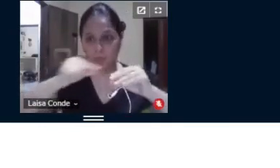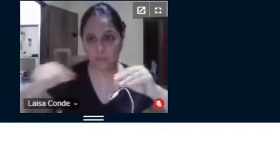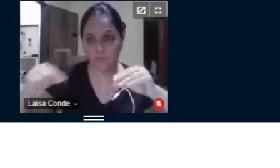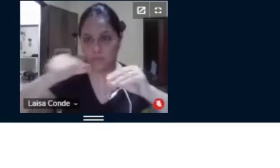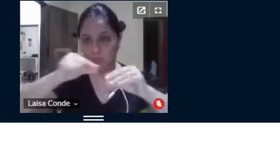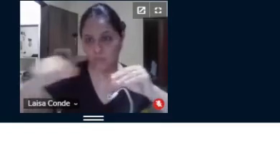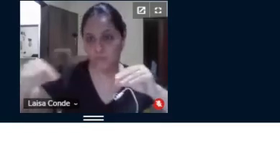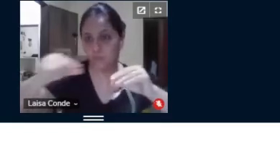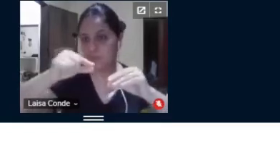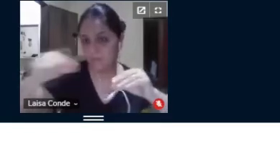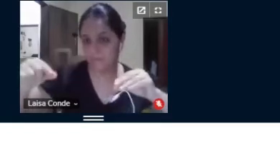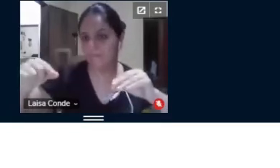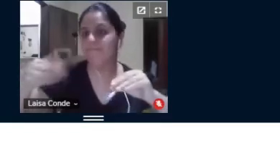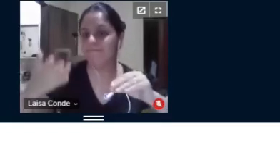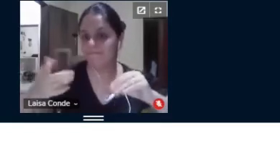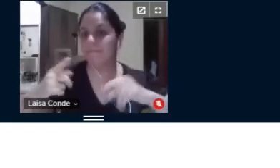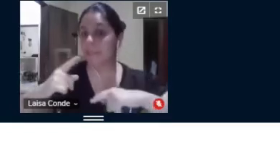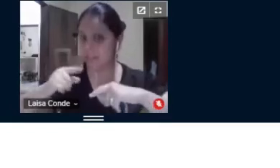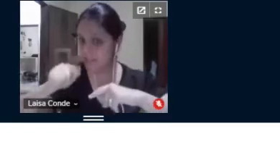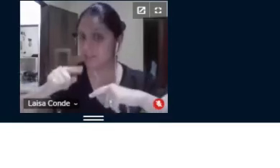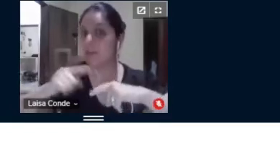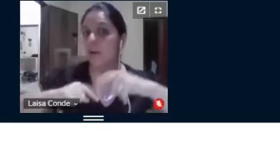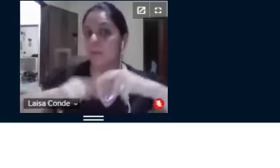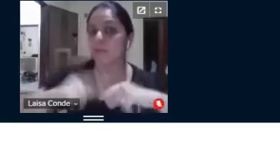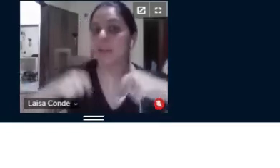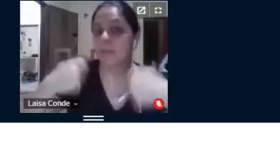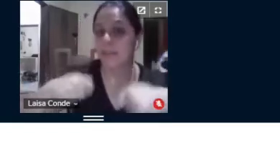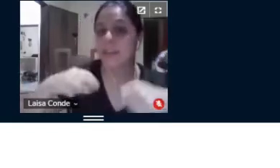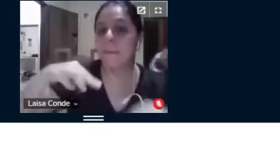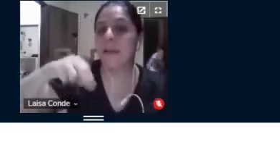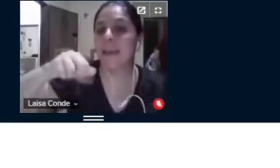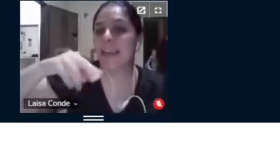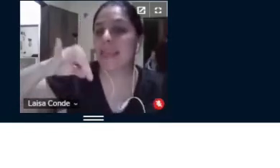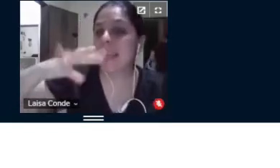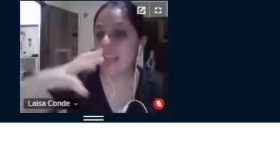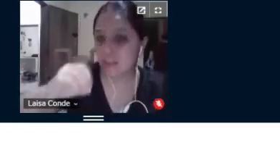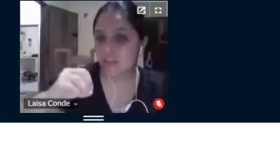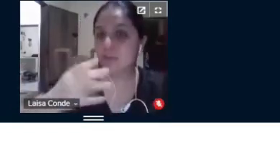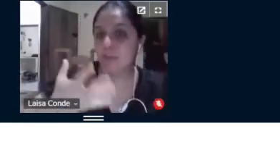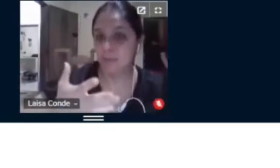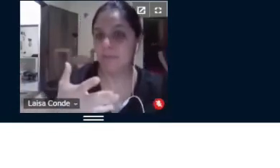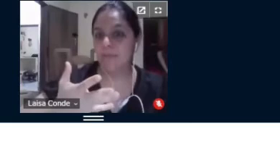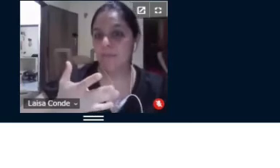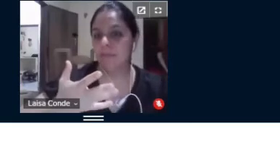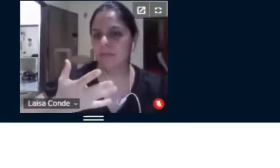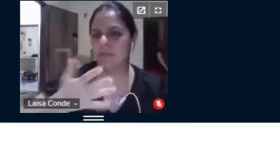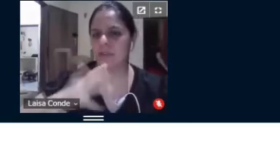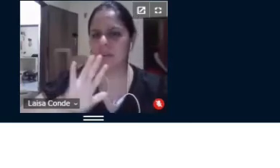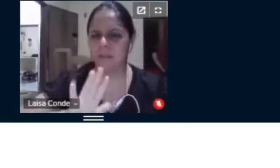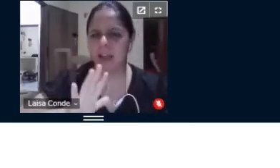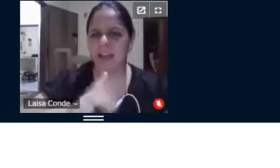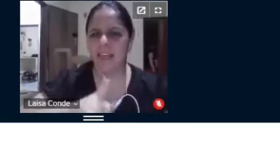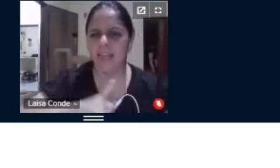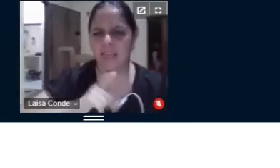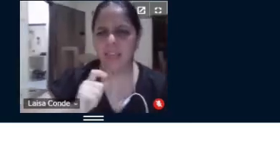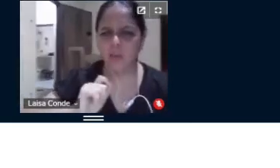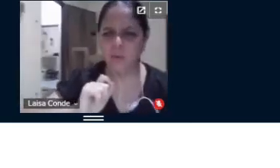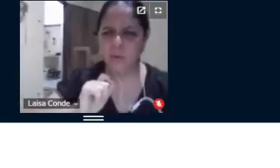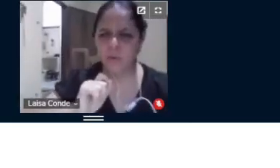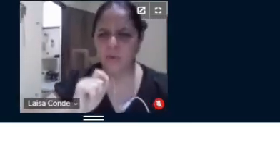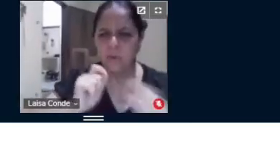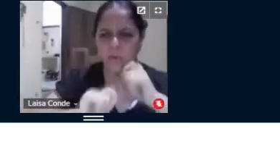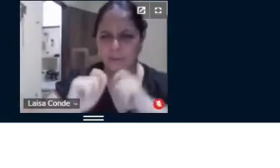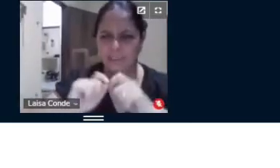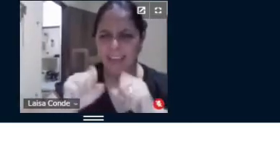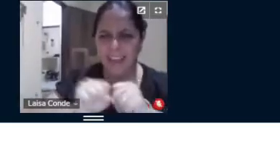E isso, o material ele tem que ser magnético, tá? Onde a gente tem a trinca, nossa